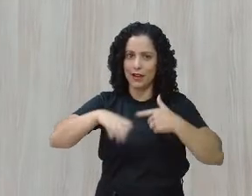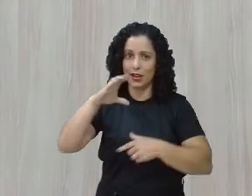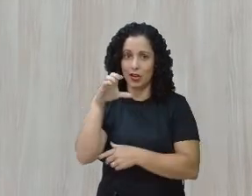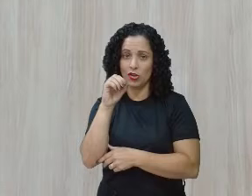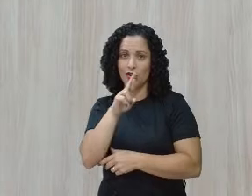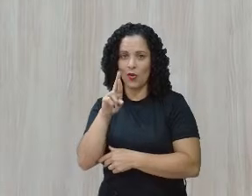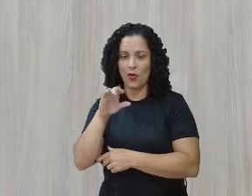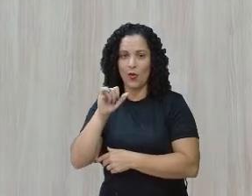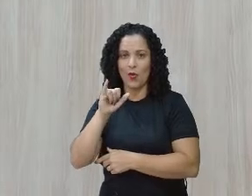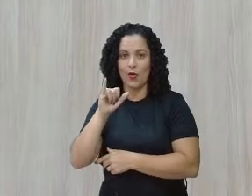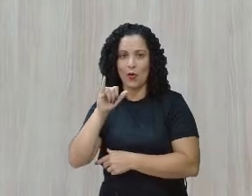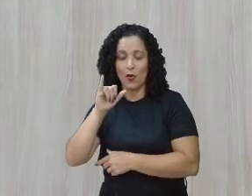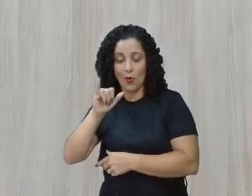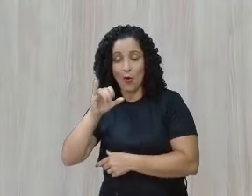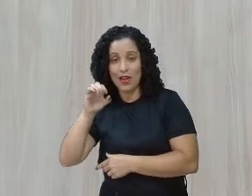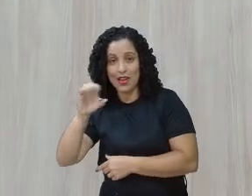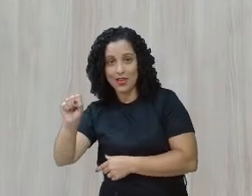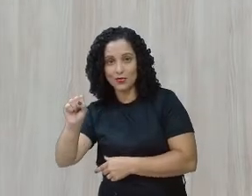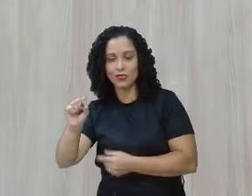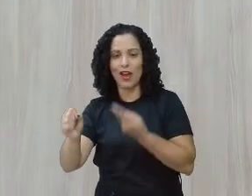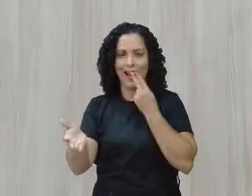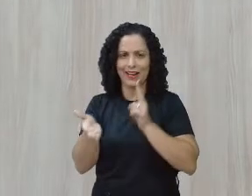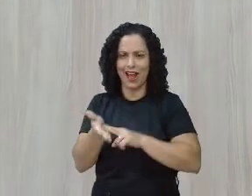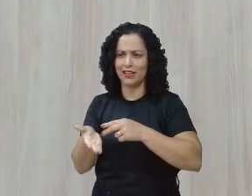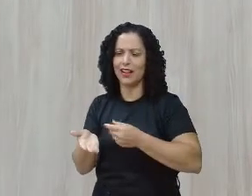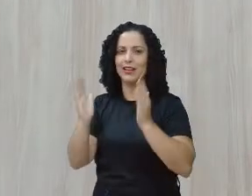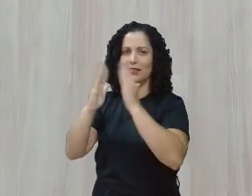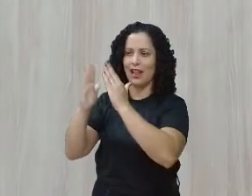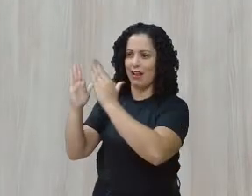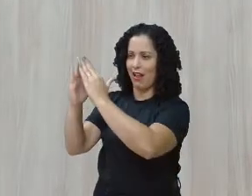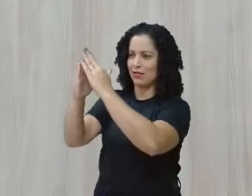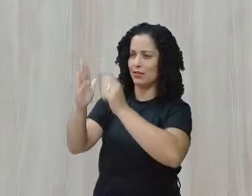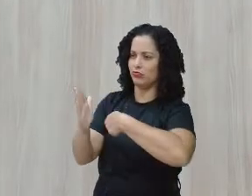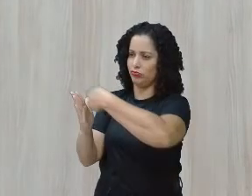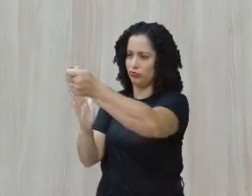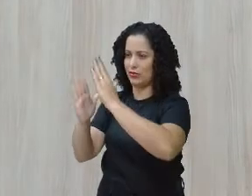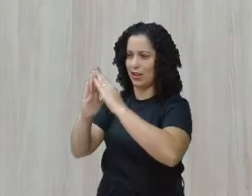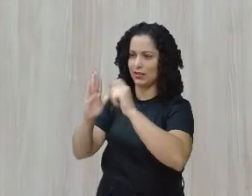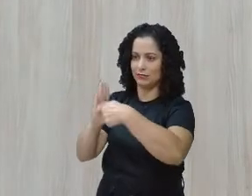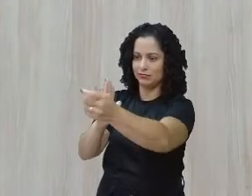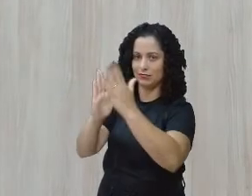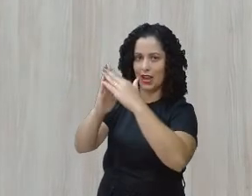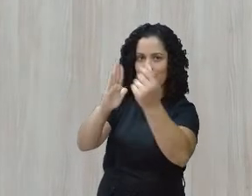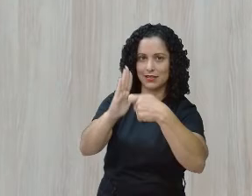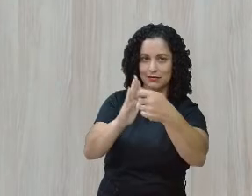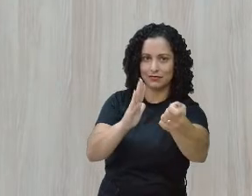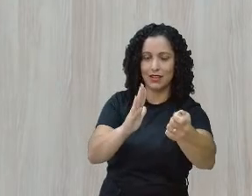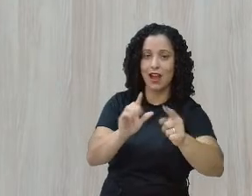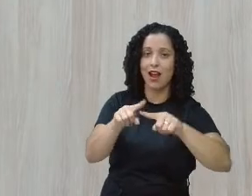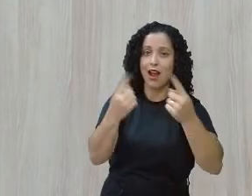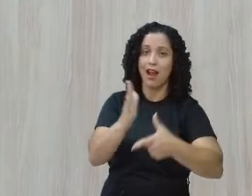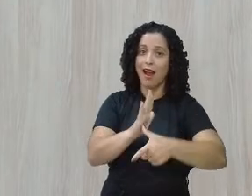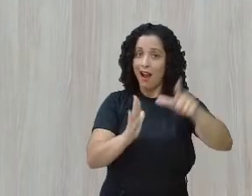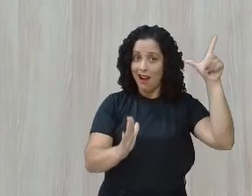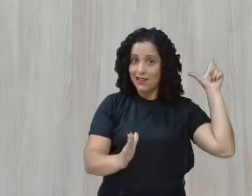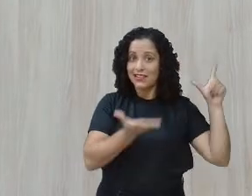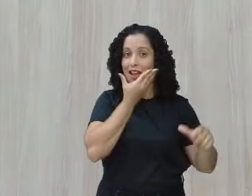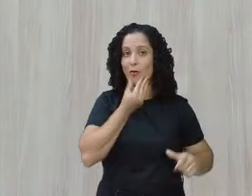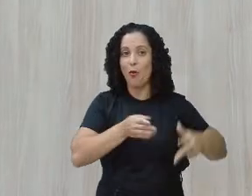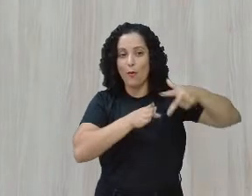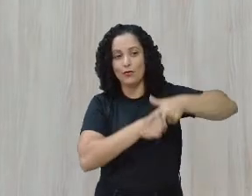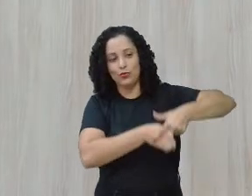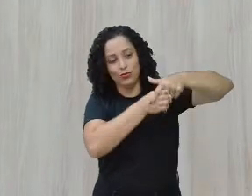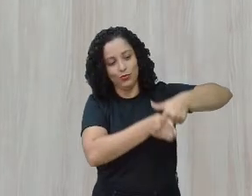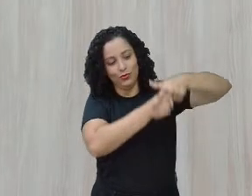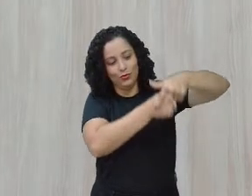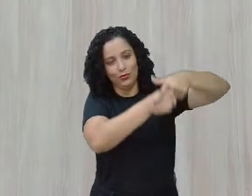entrega as cartas, mas no comecinho aí, nesse período, na Pérsia Antiga, a gente tem a figura do mensageiro, que era aquele que